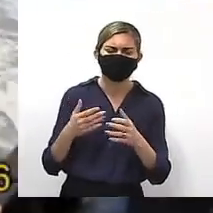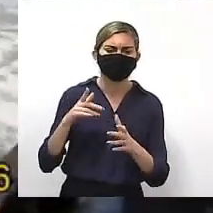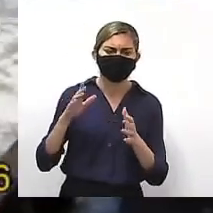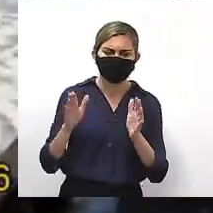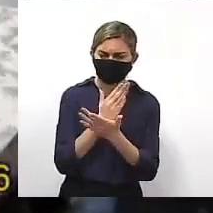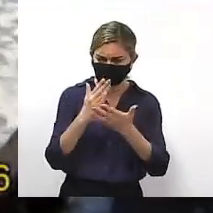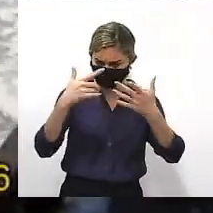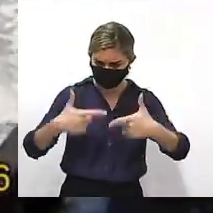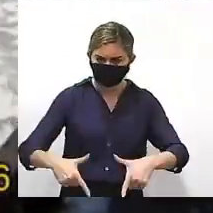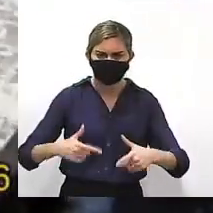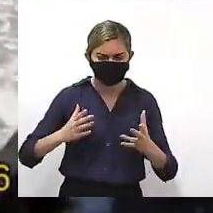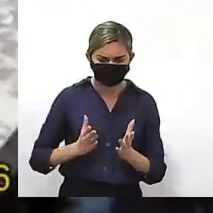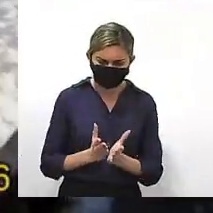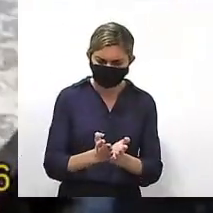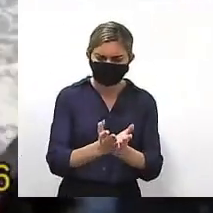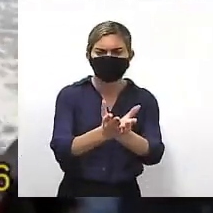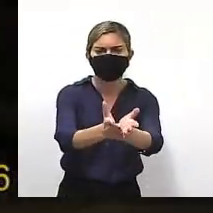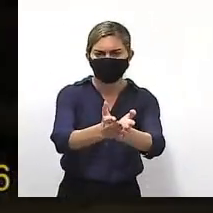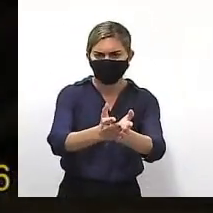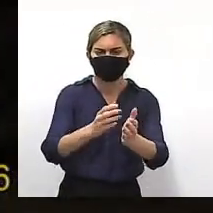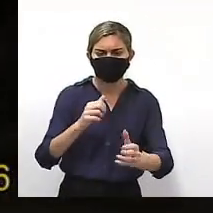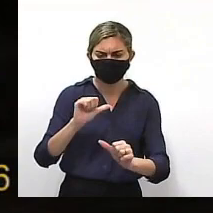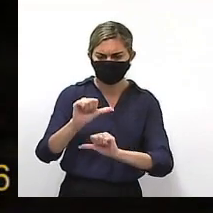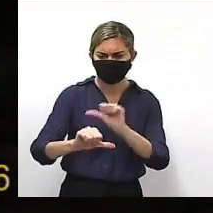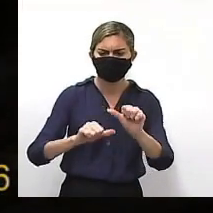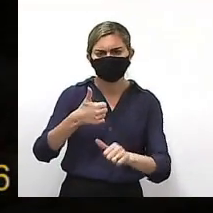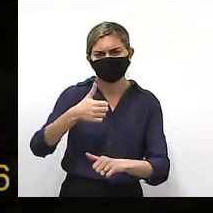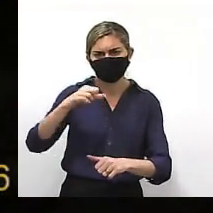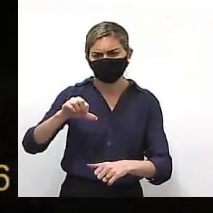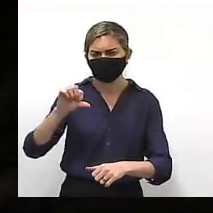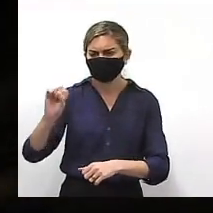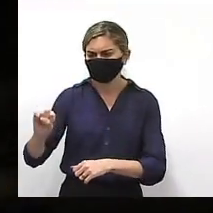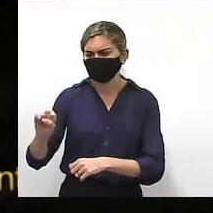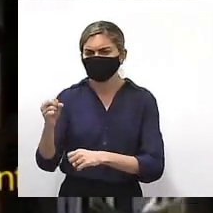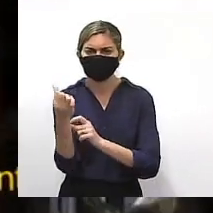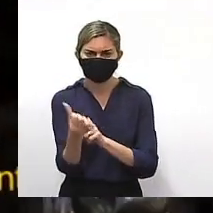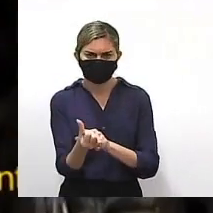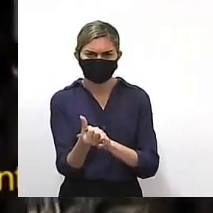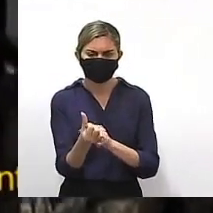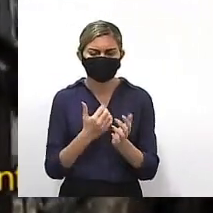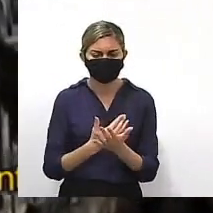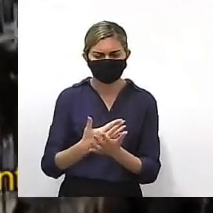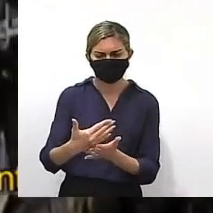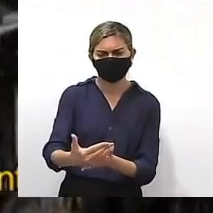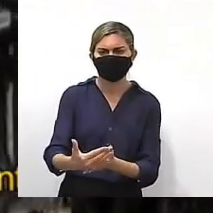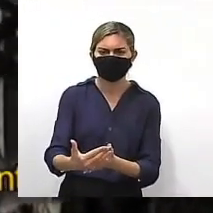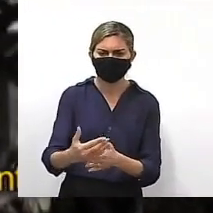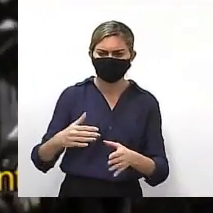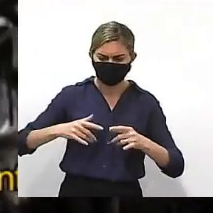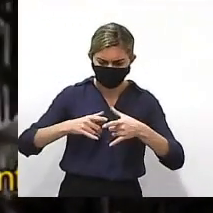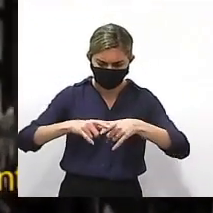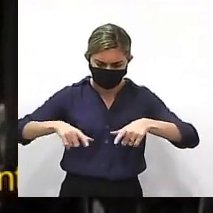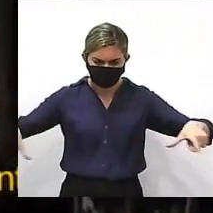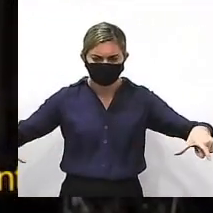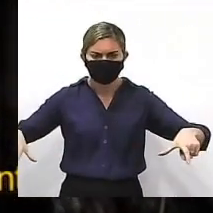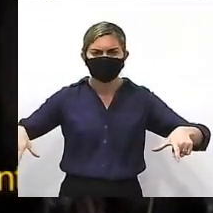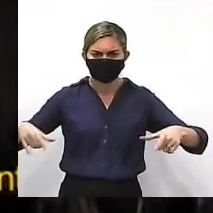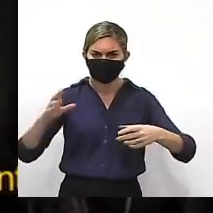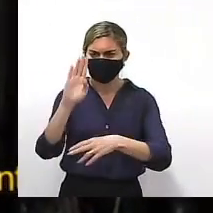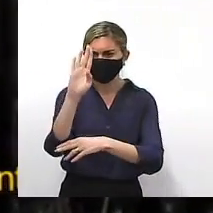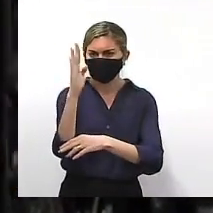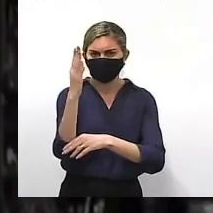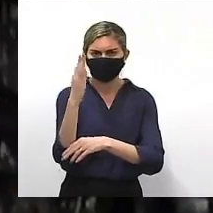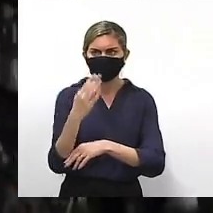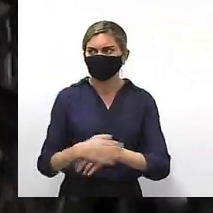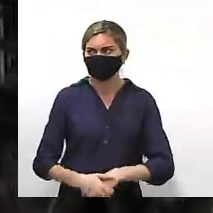barco, situação que começou a mudar no ano de 1986, quando foi erguida uma ponte de madeira pelos moradores